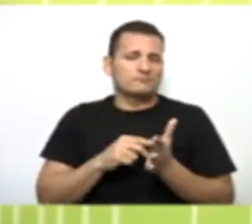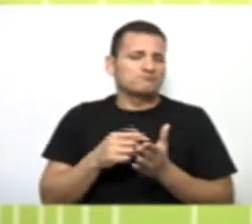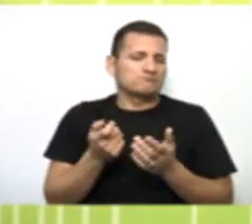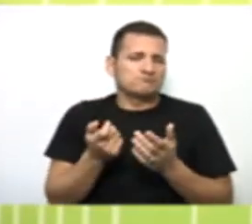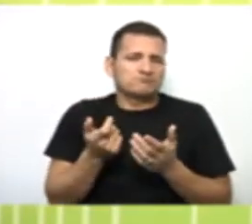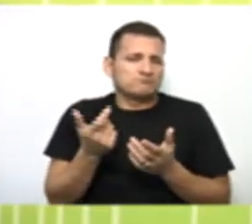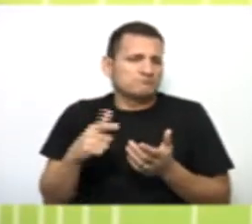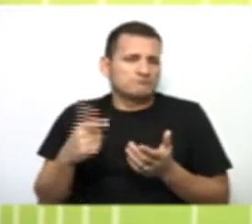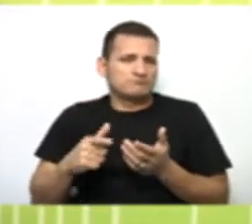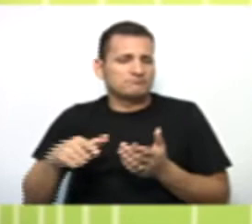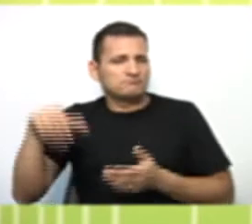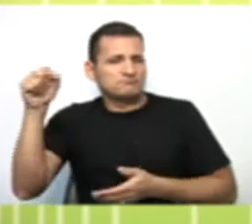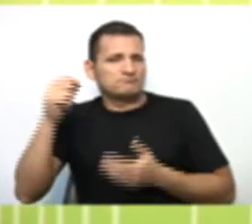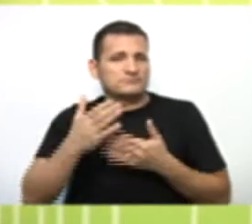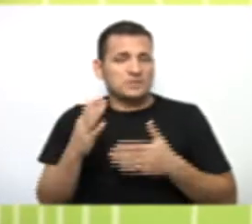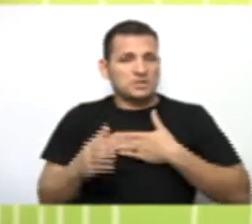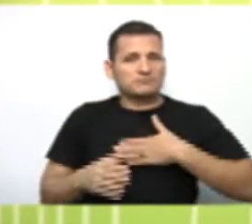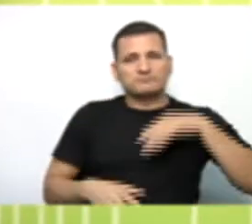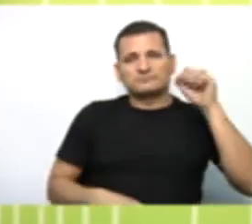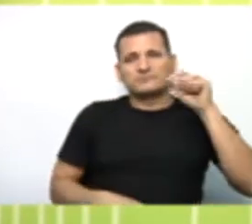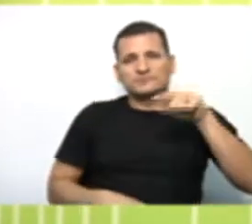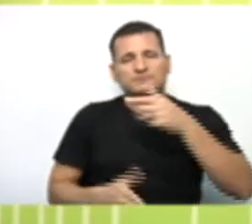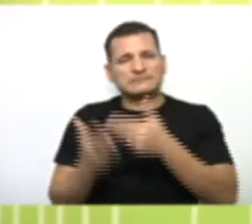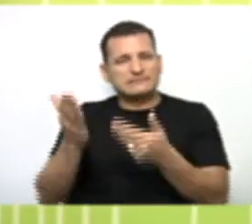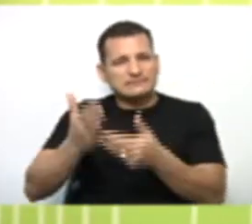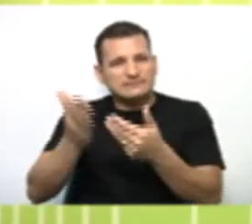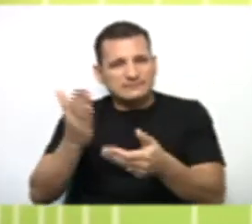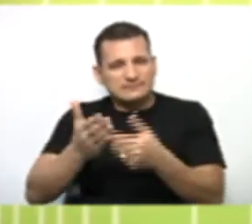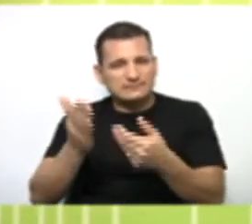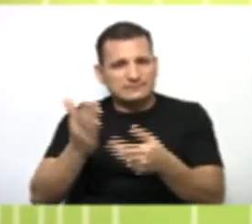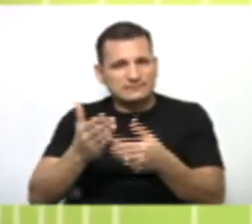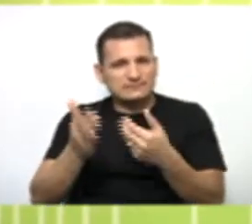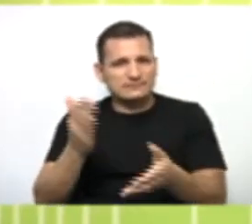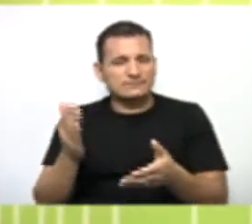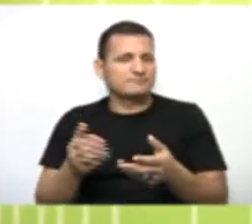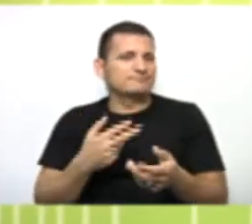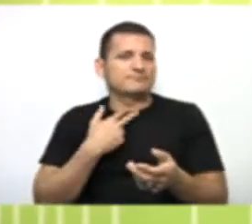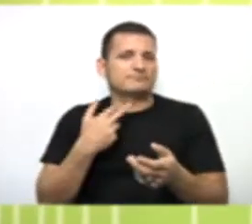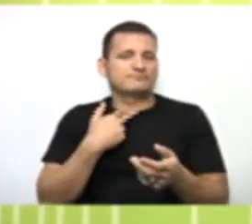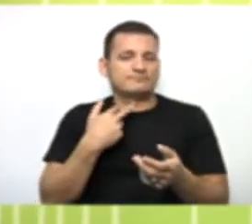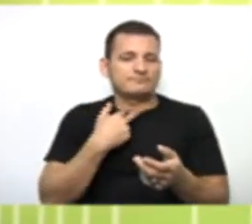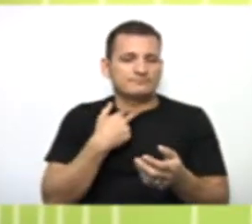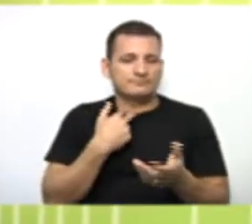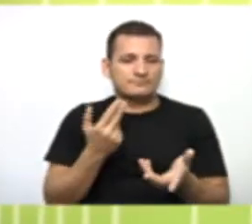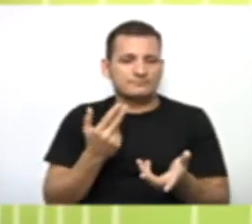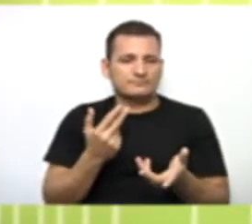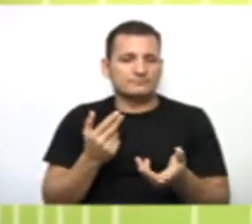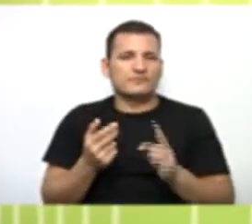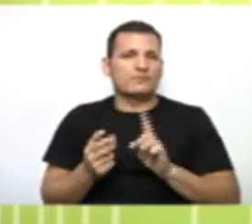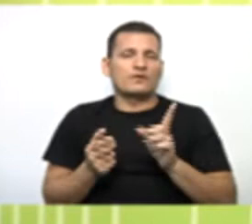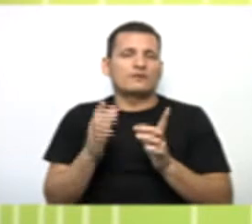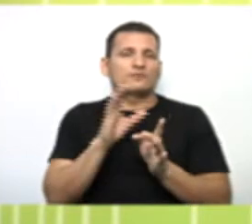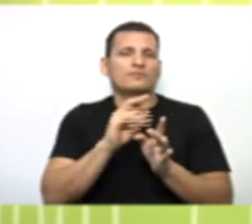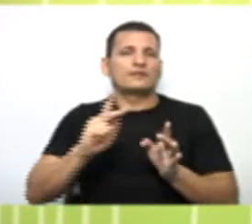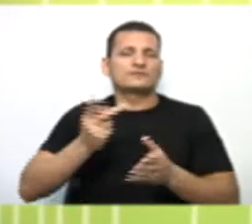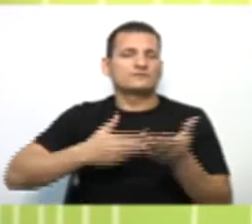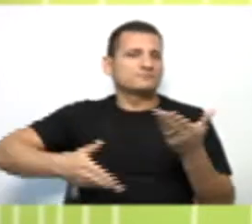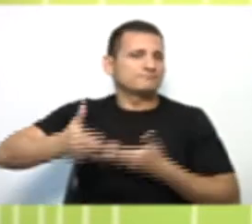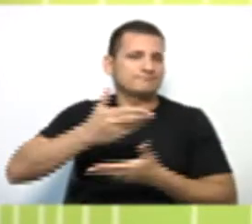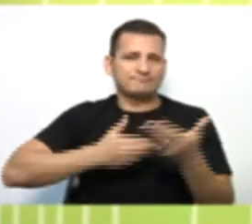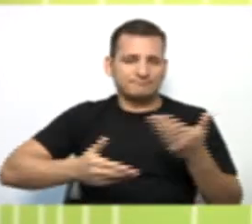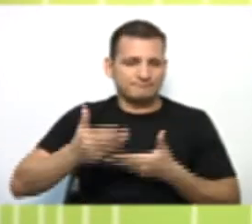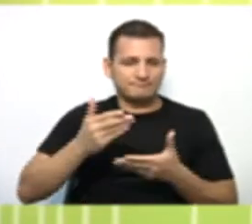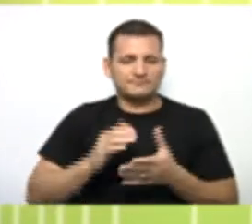seja, eu ganho e você perde. Não, não dá para ser assim, não é? Aí não é cooperativismo, tá